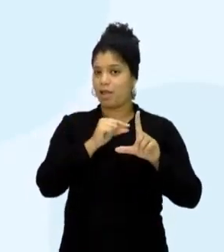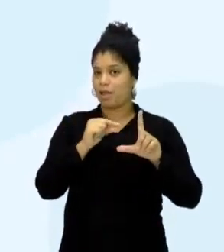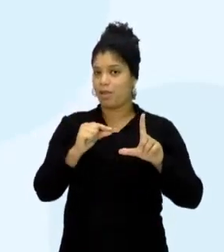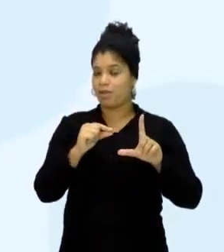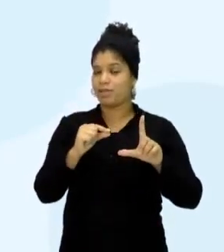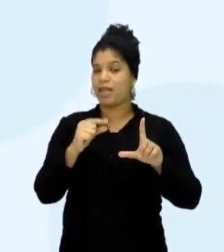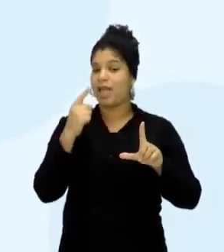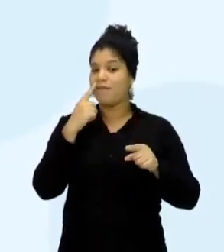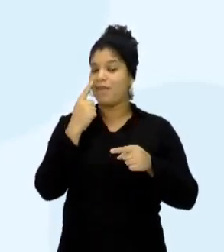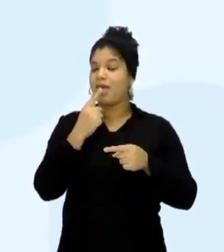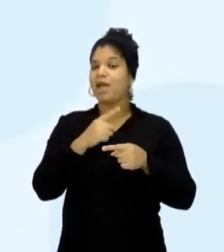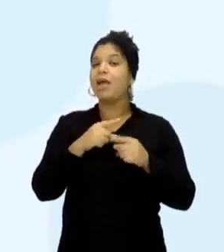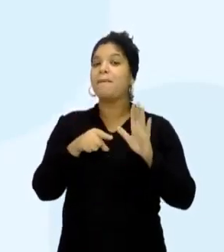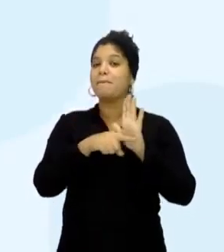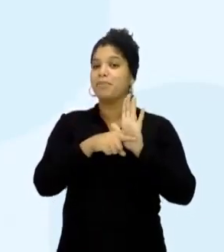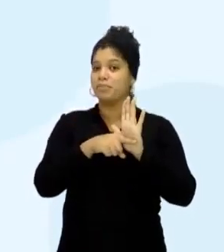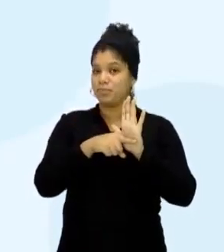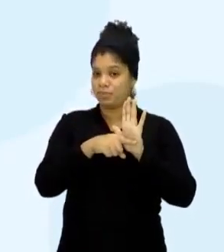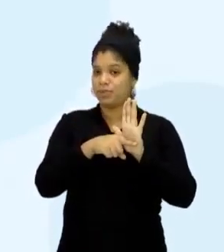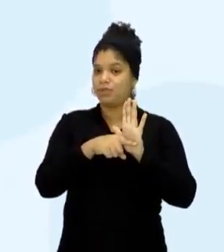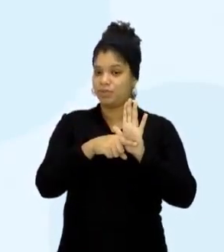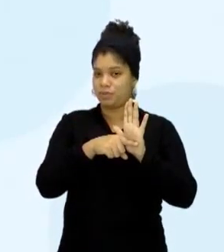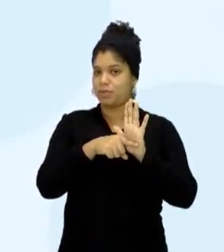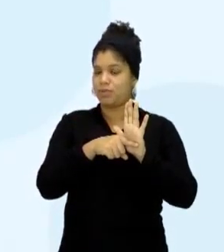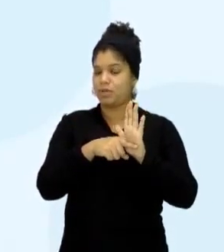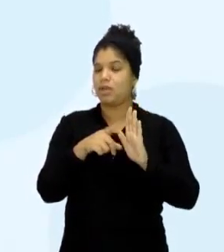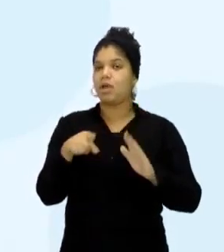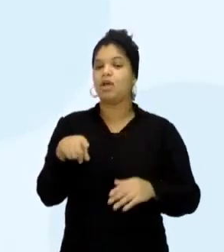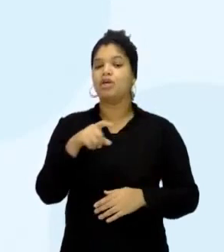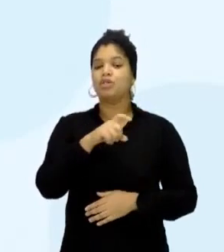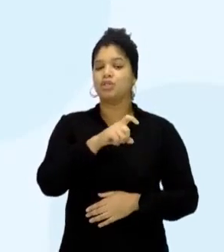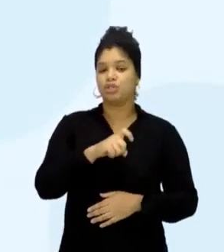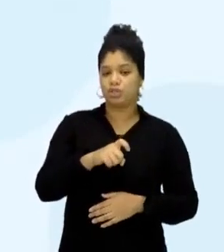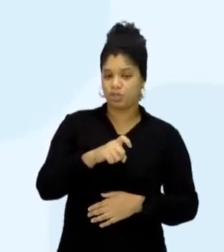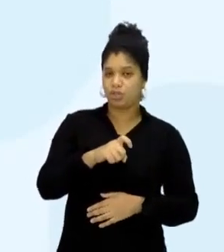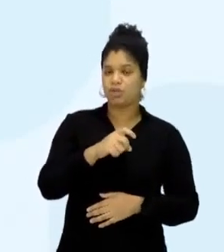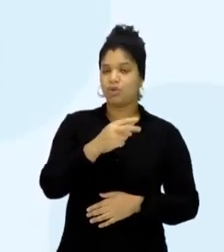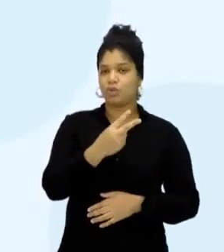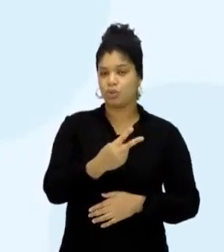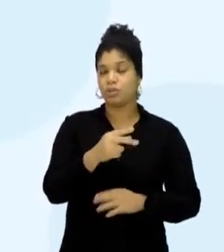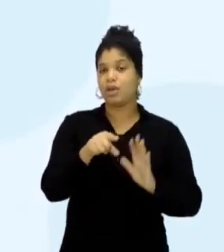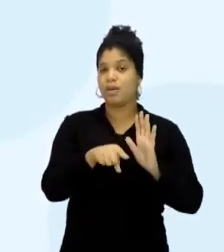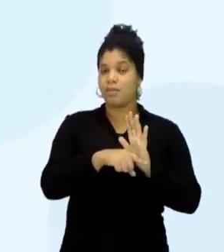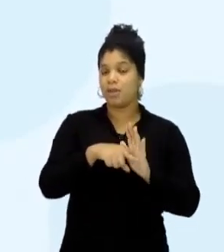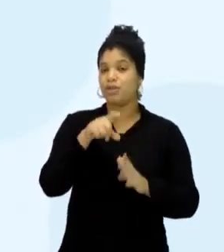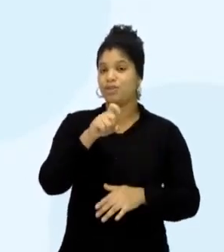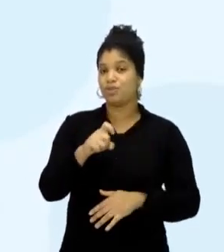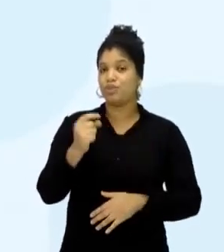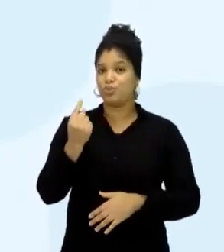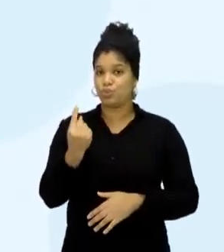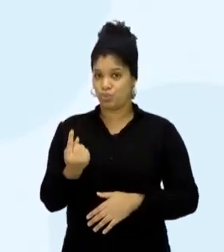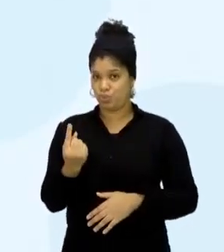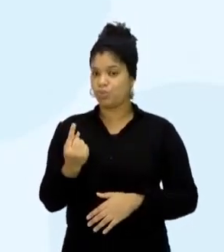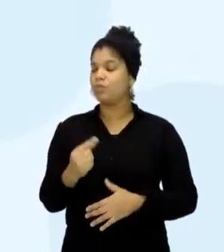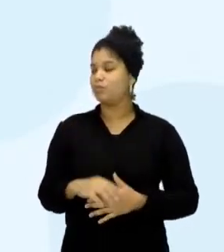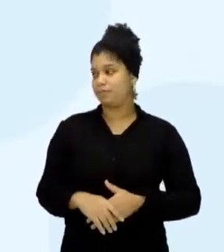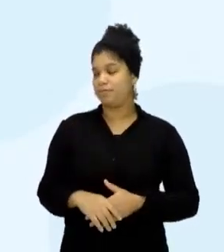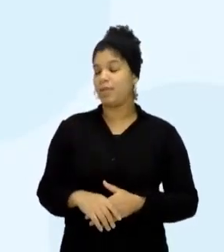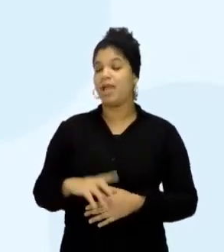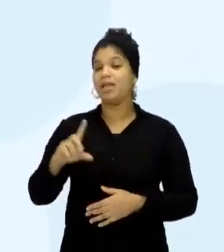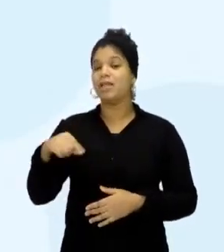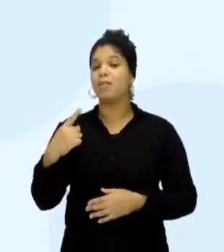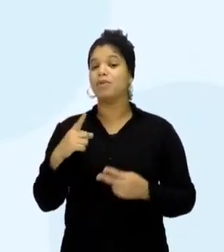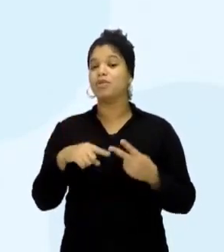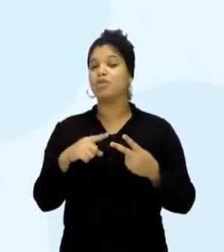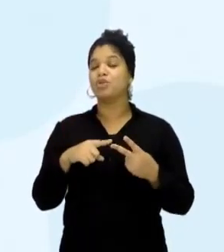a diferença das coordenadas em x, ou seja, x2 menos x1. Depois a gente vai vir e vai